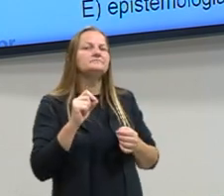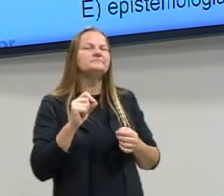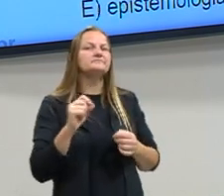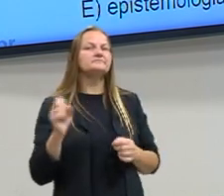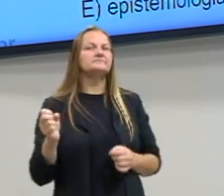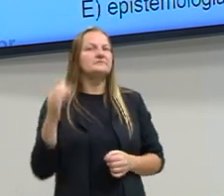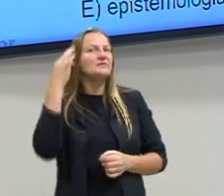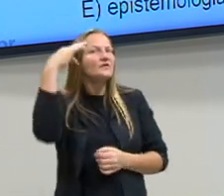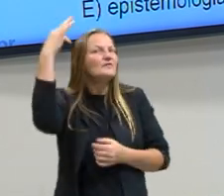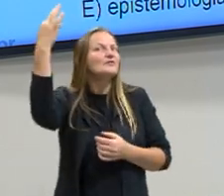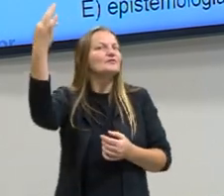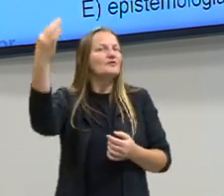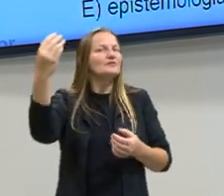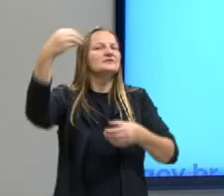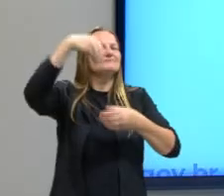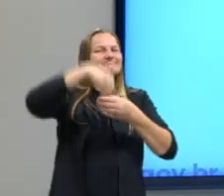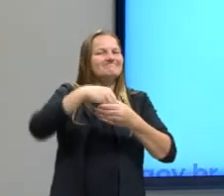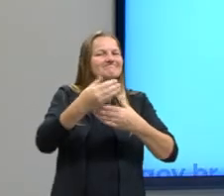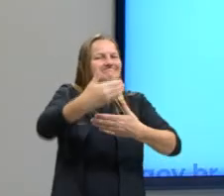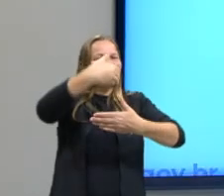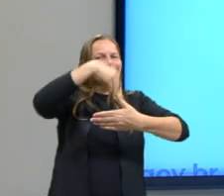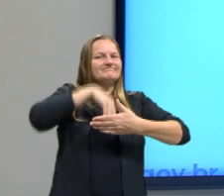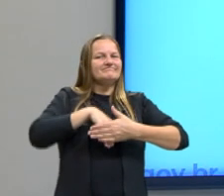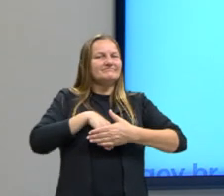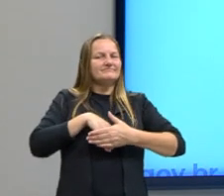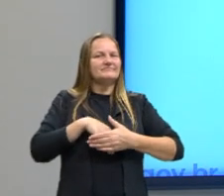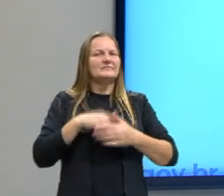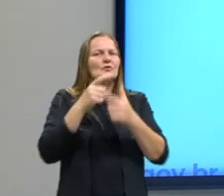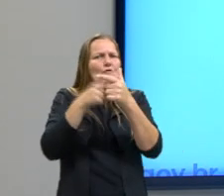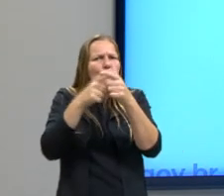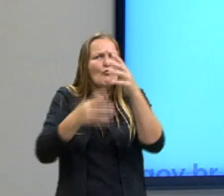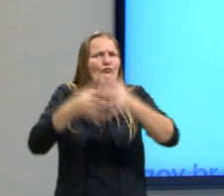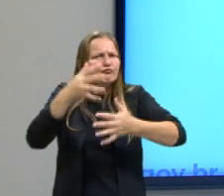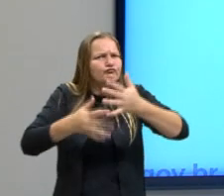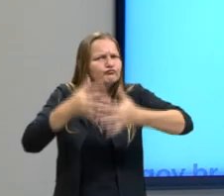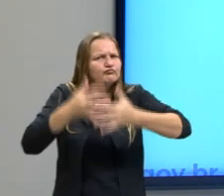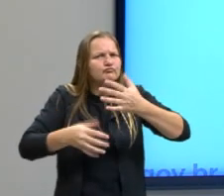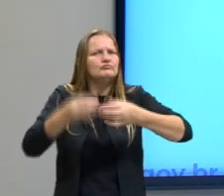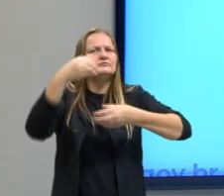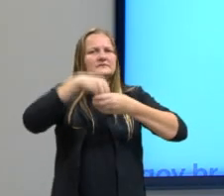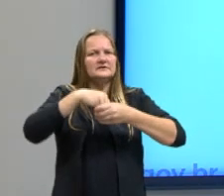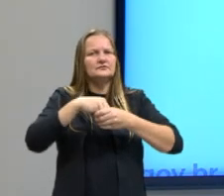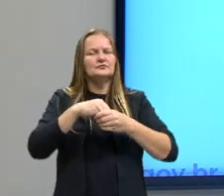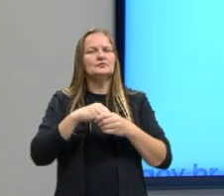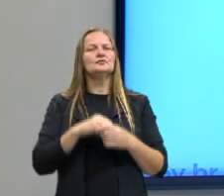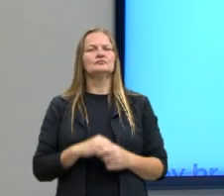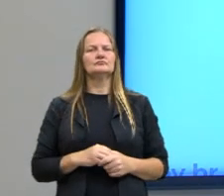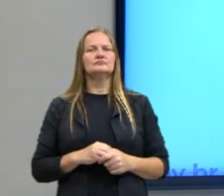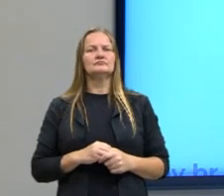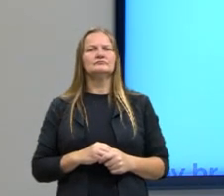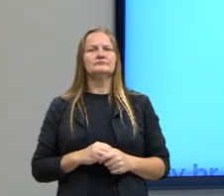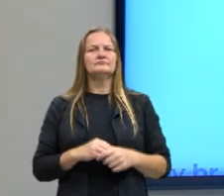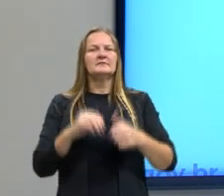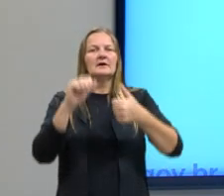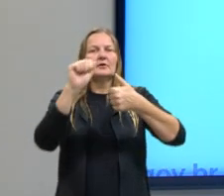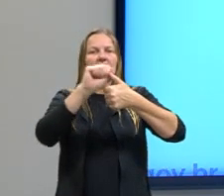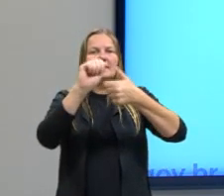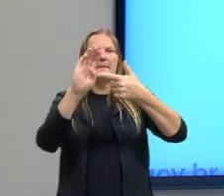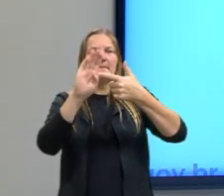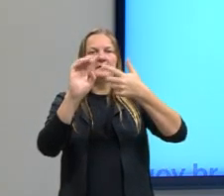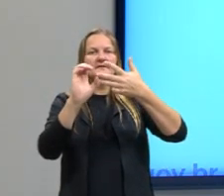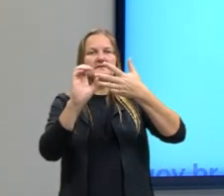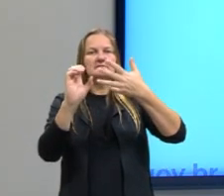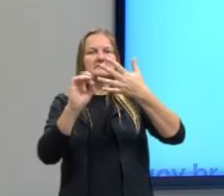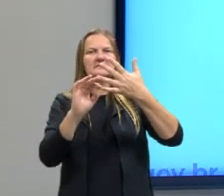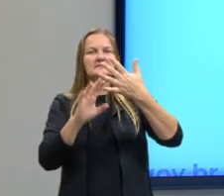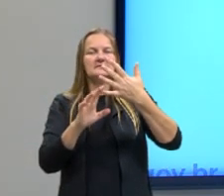filosófica medida que problematizam conflitos que estão nos domínios da aí que tá né turma